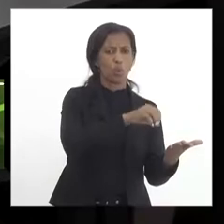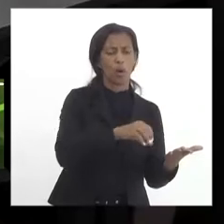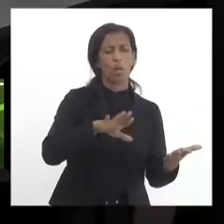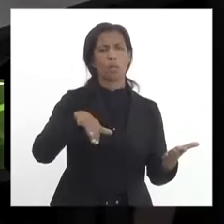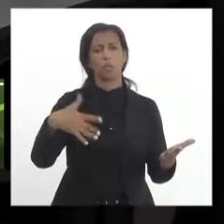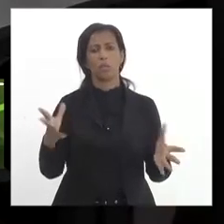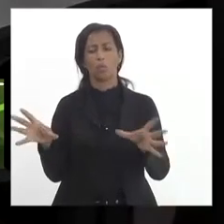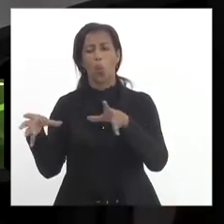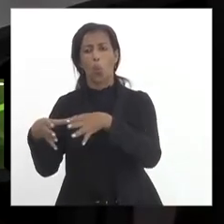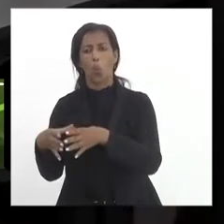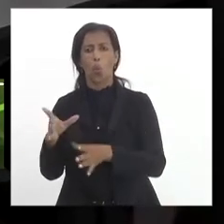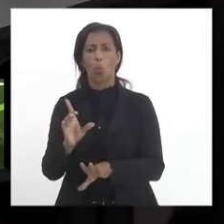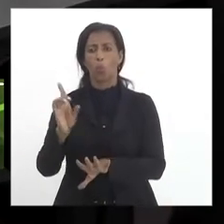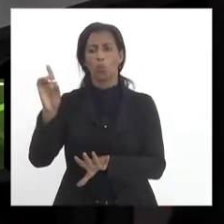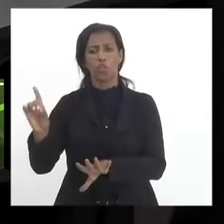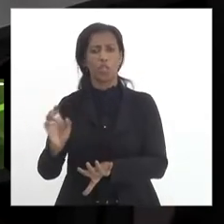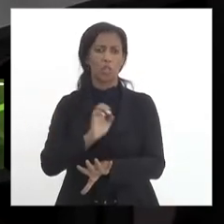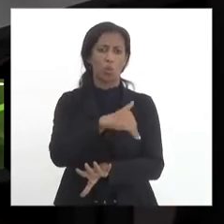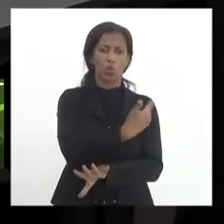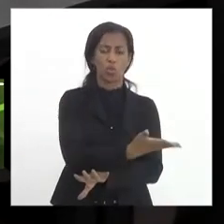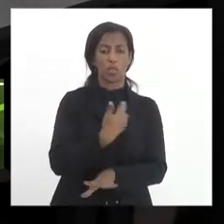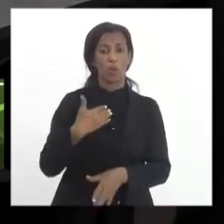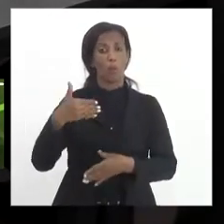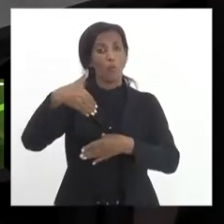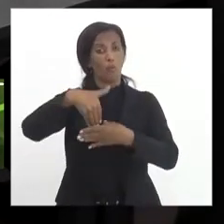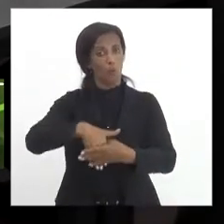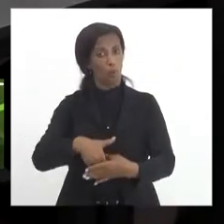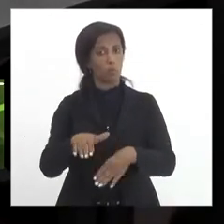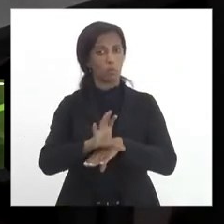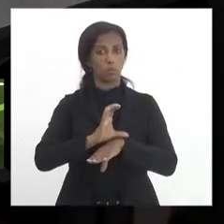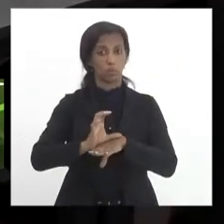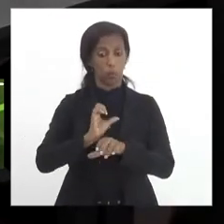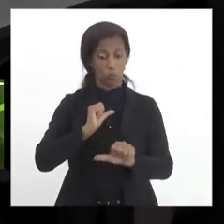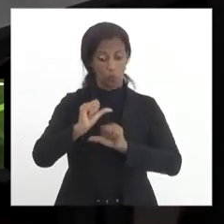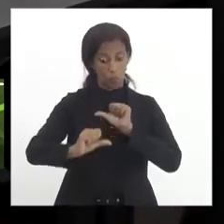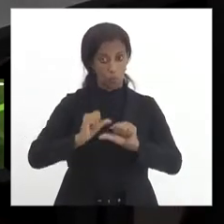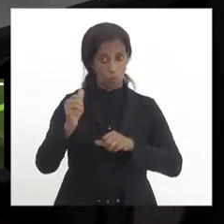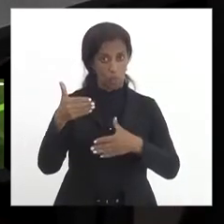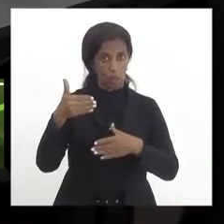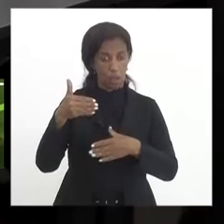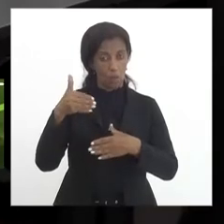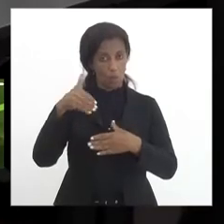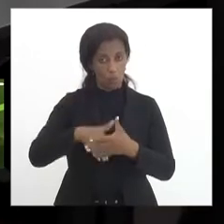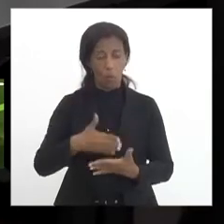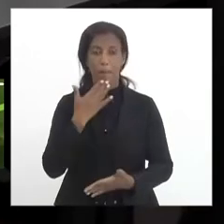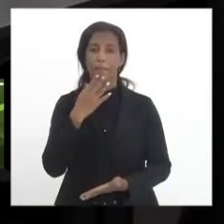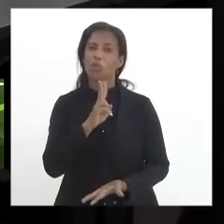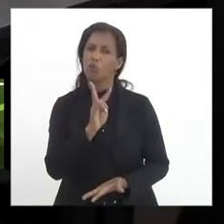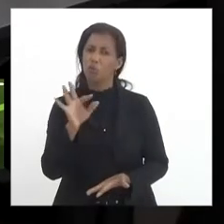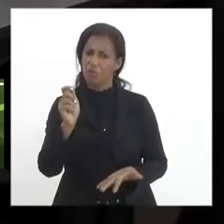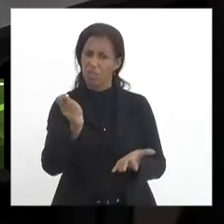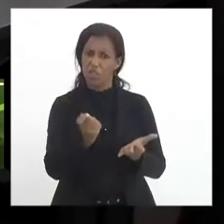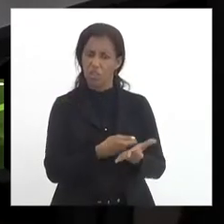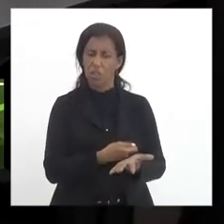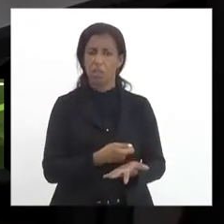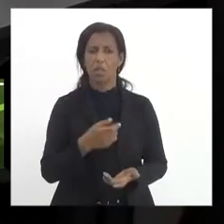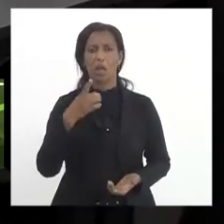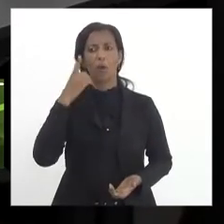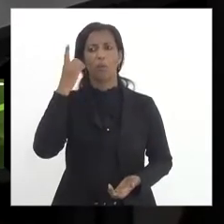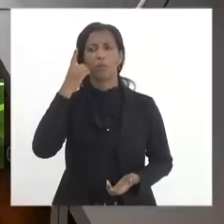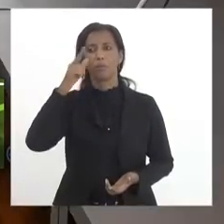esquerda. Aqui não é esquerda e direita. Então, meu voto é pela constitucionalidade. Vou mudar o voto. Estou concedendo pedido de vista ao